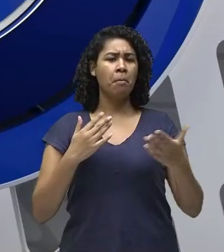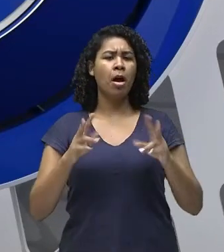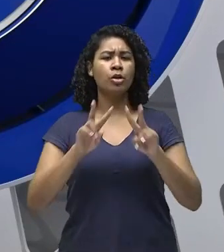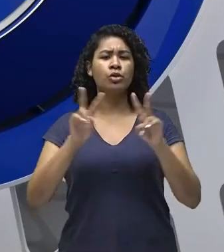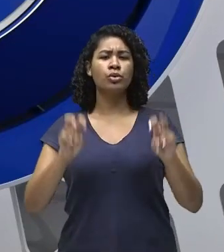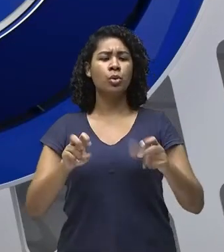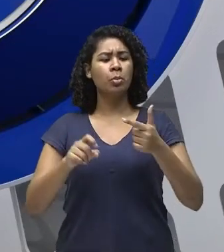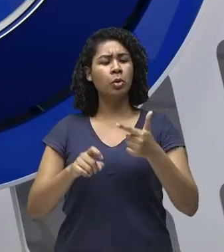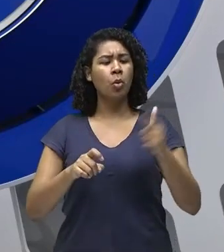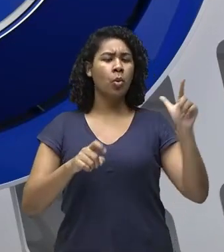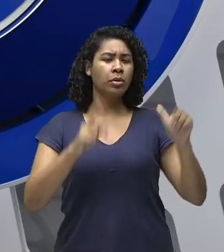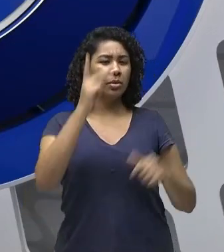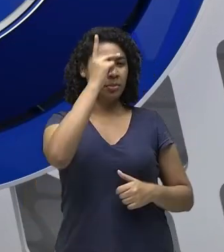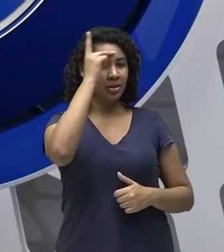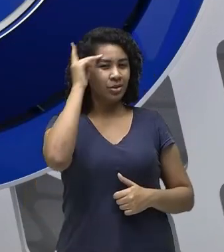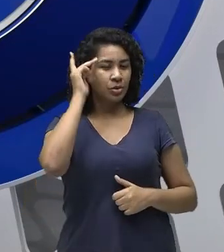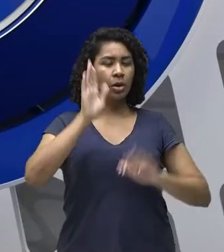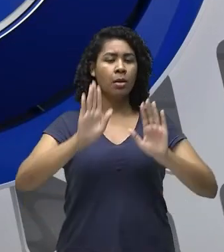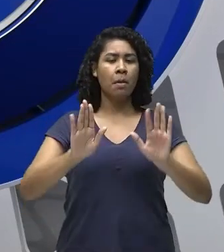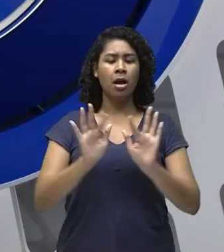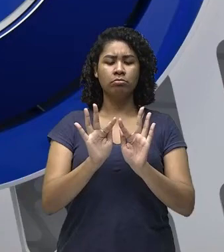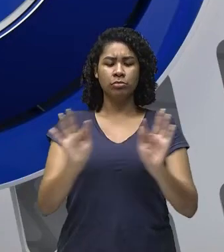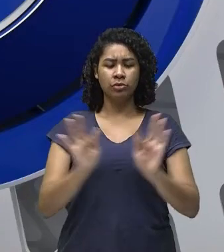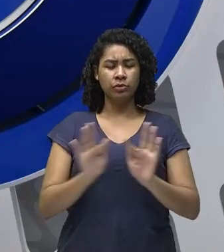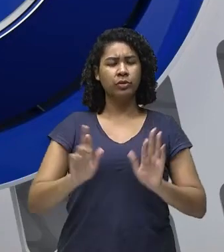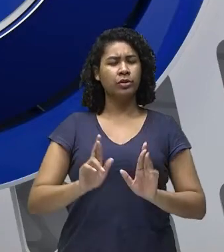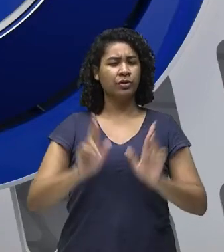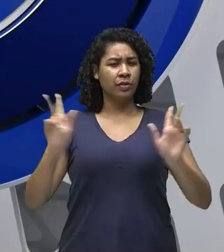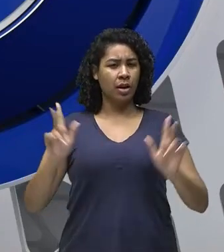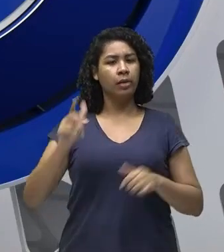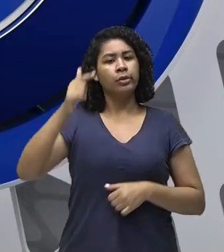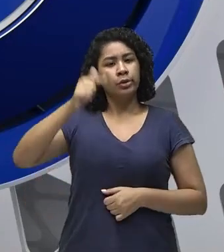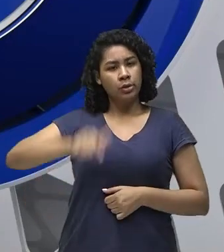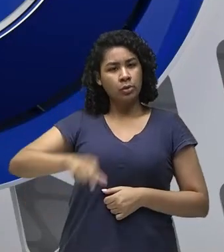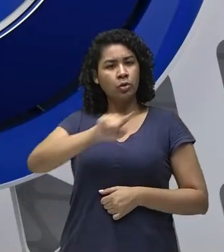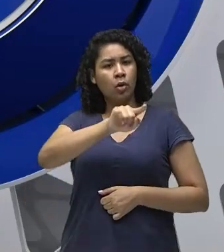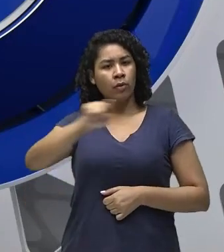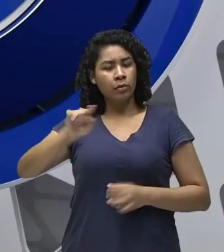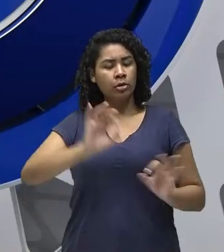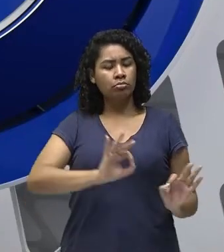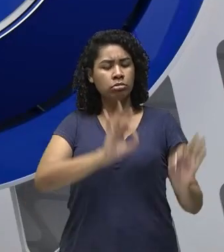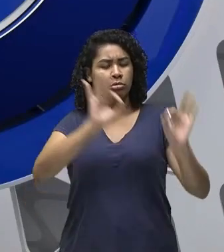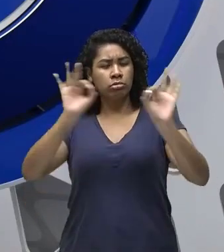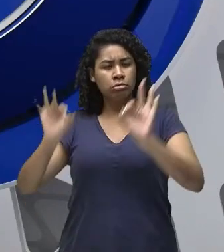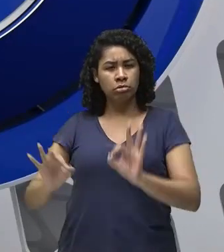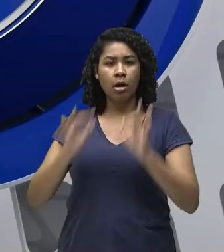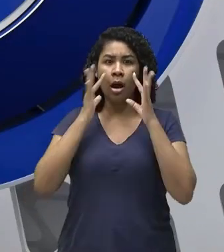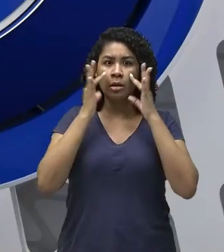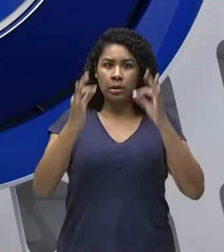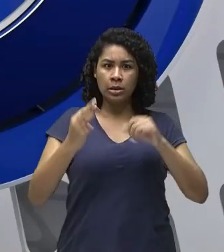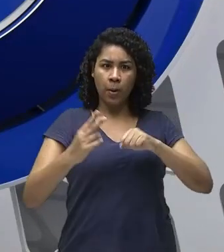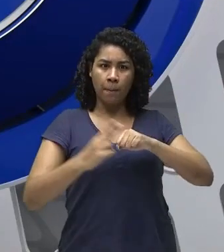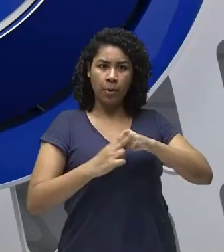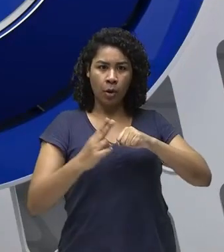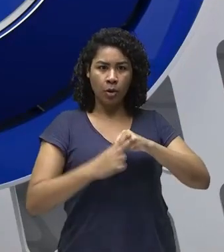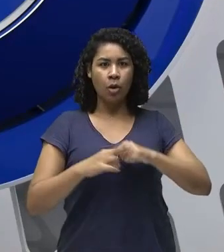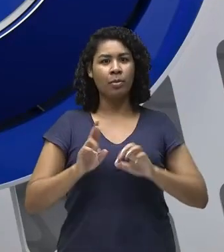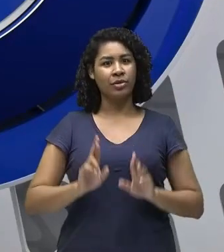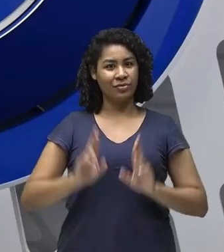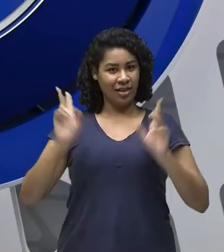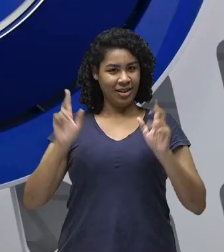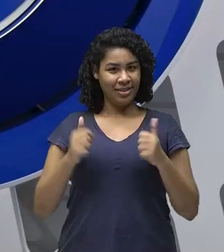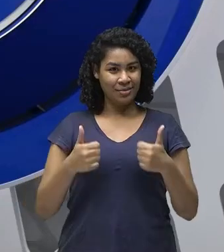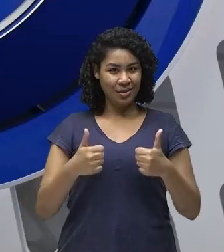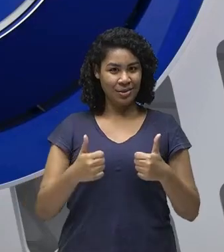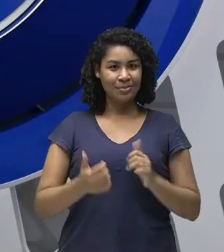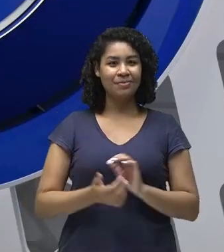pessoa. Agora é um pouquinho diferente, nós vamos assistir mais uma vez. Prestem atenção no pronome que aparece aí, que é diferente do primeiro